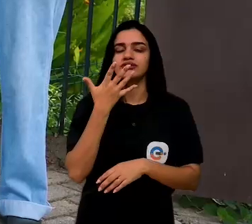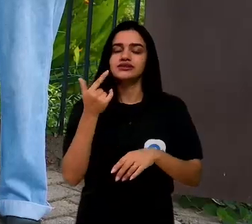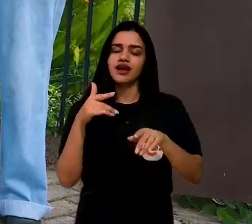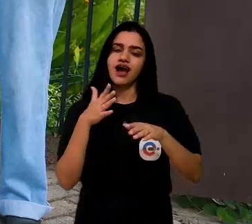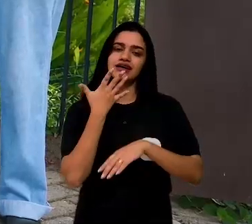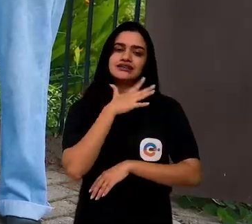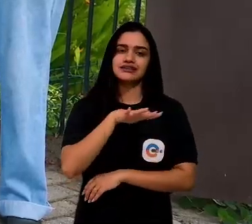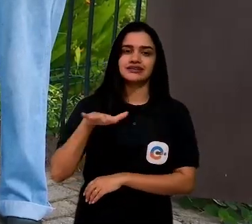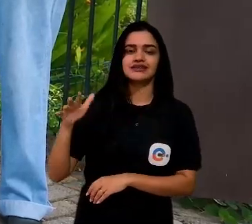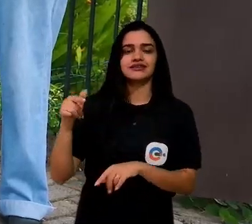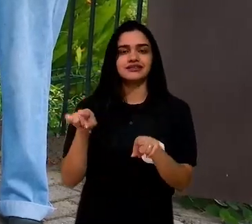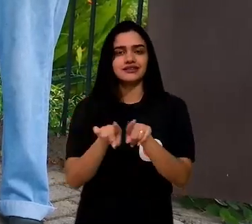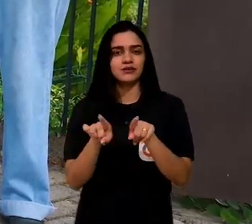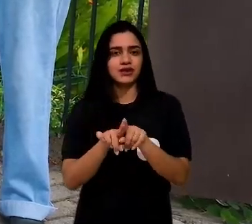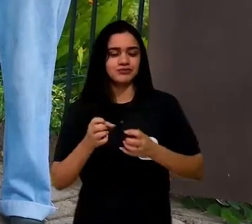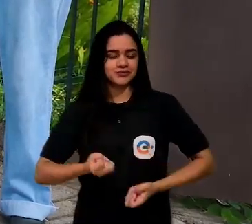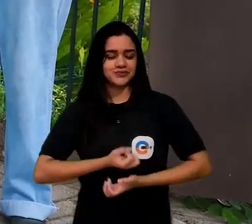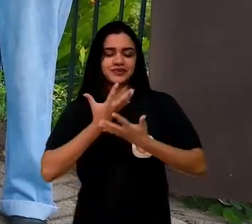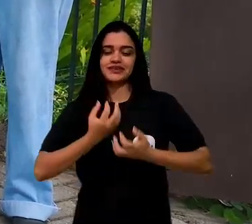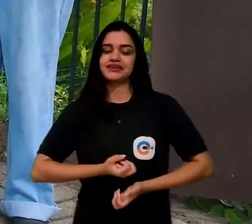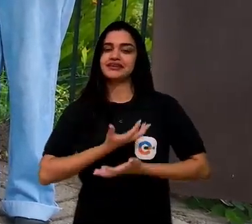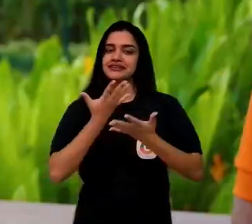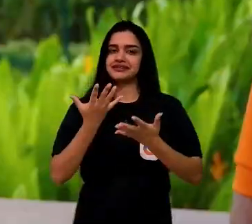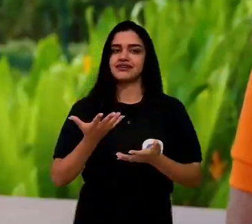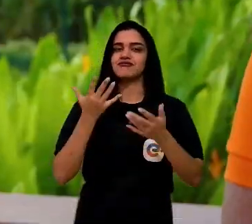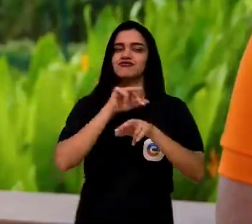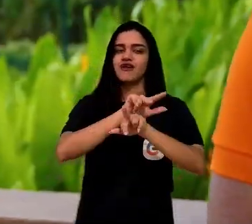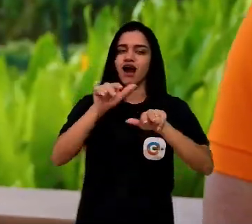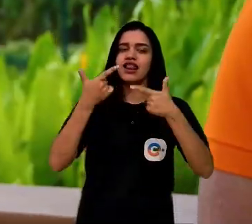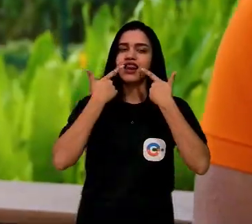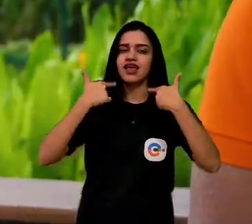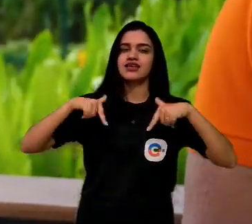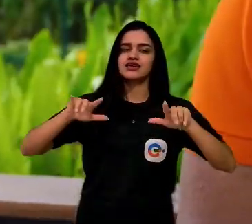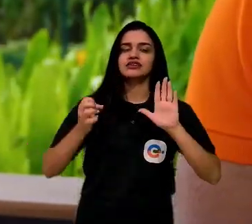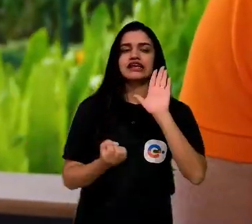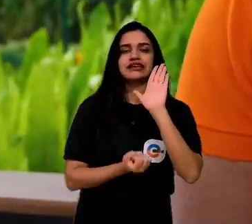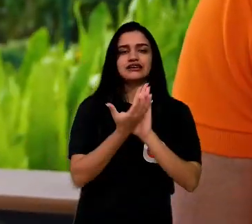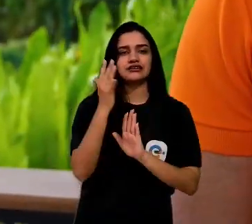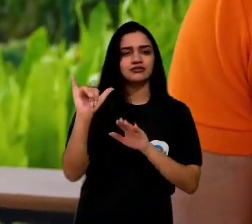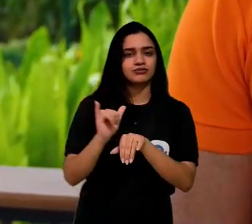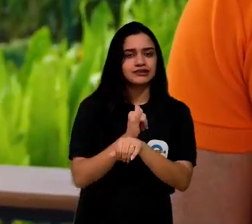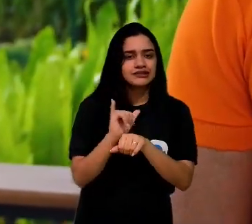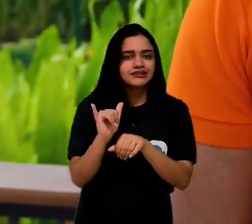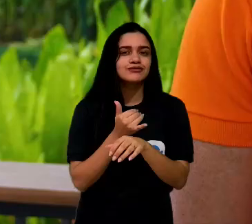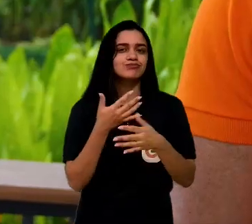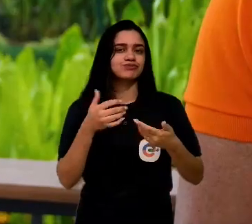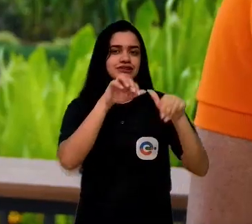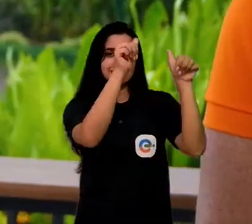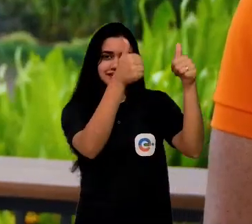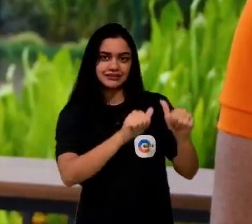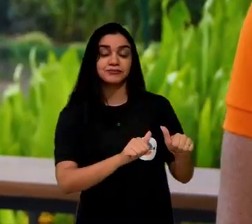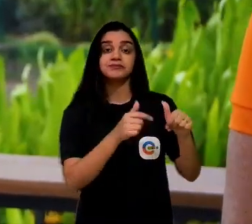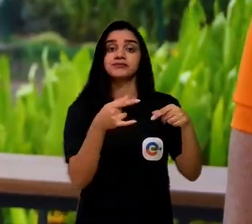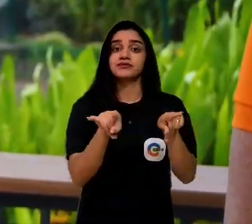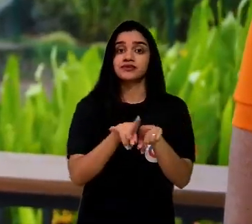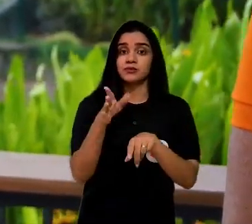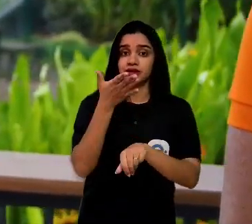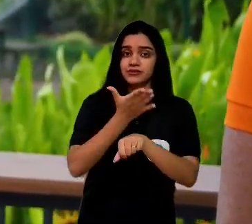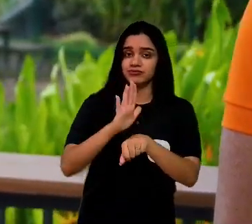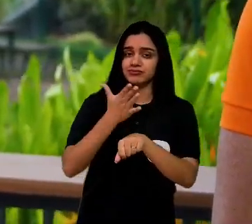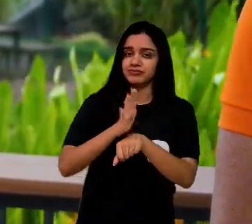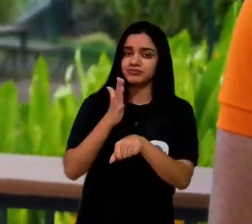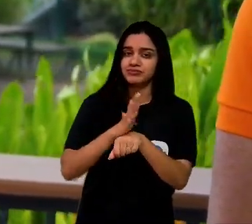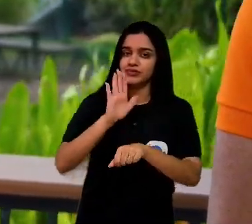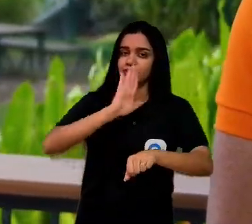crianças expressaram-se por várias linguagens, criando suas próprias produções artísticas, exercitando a